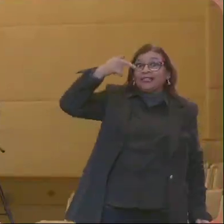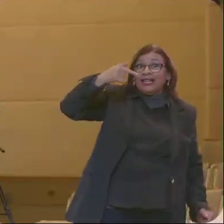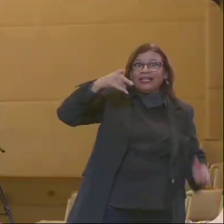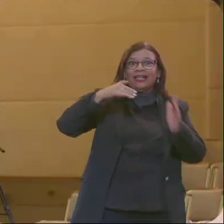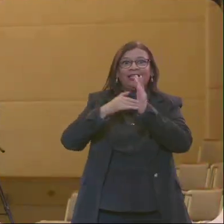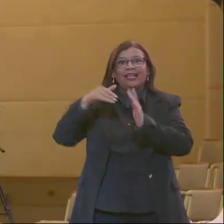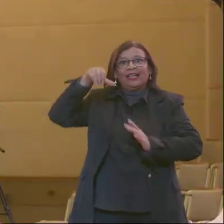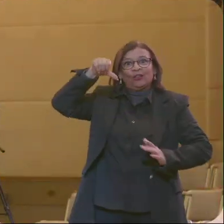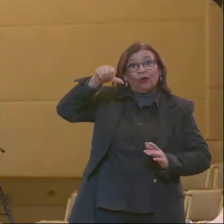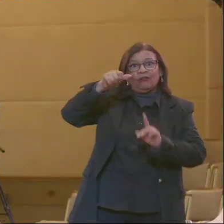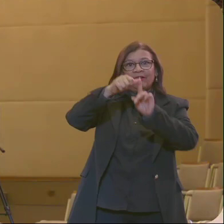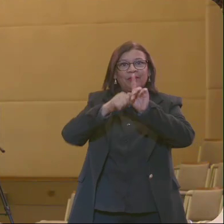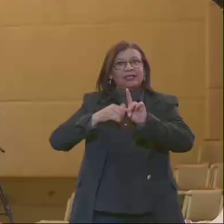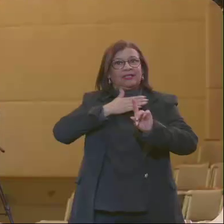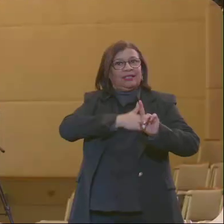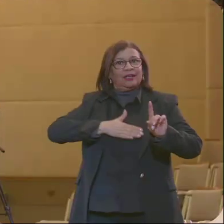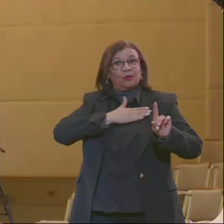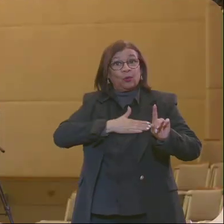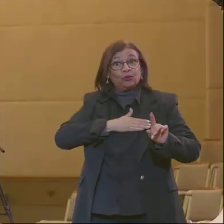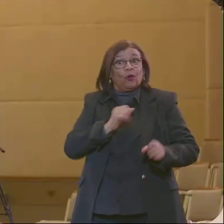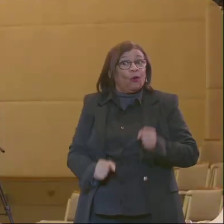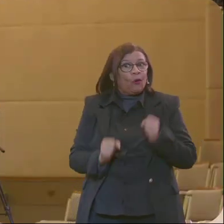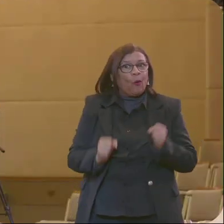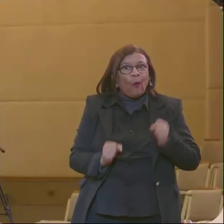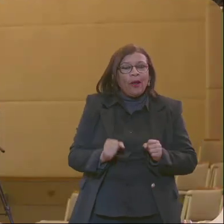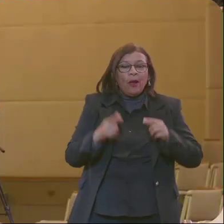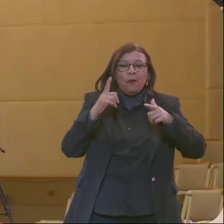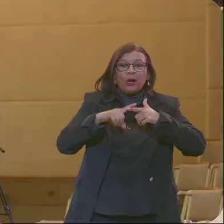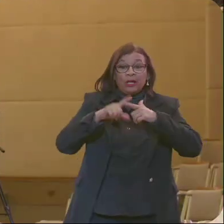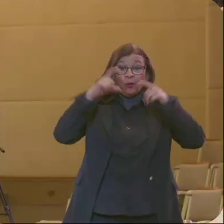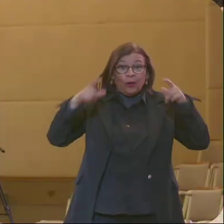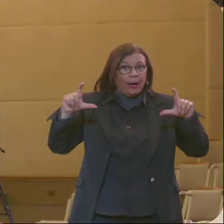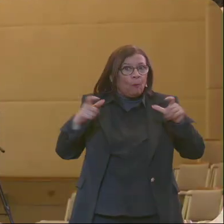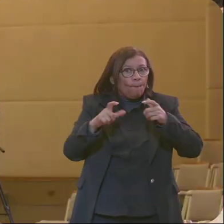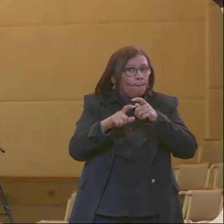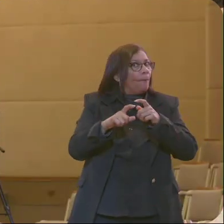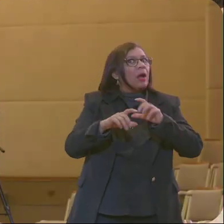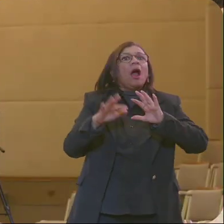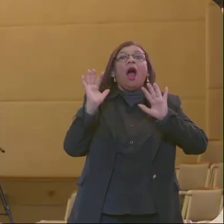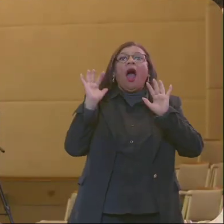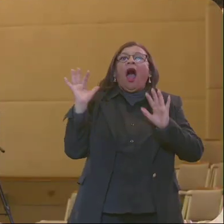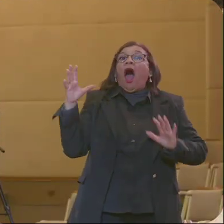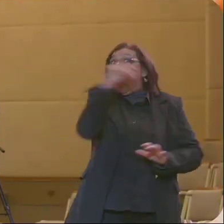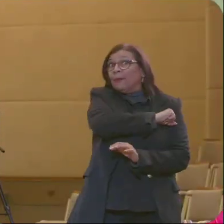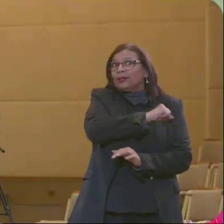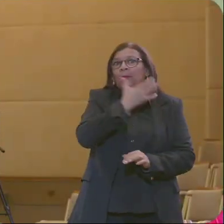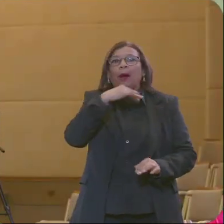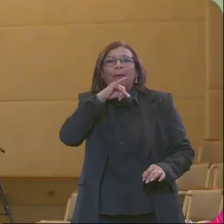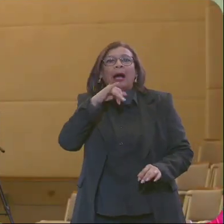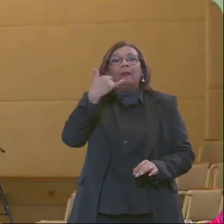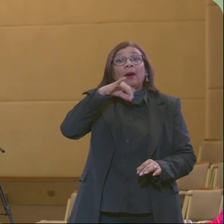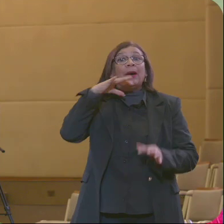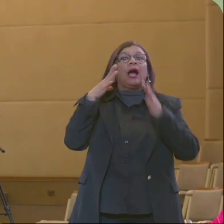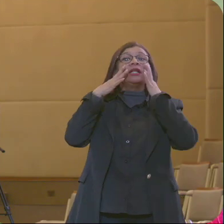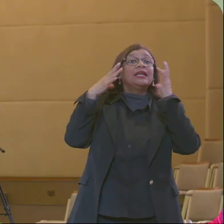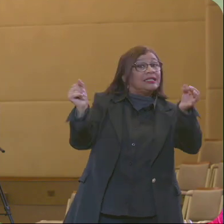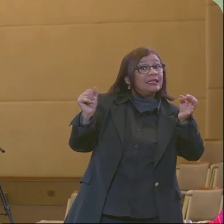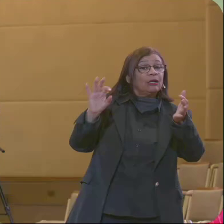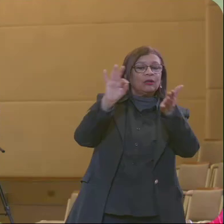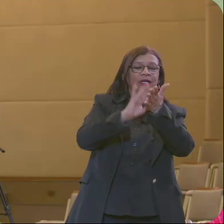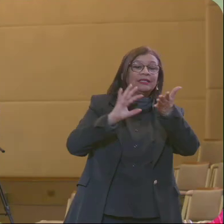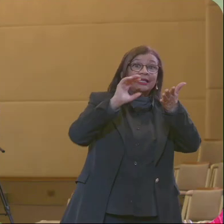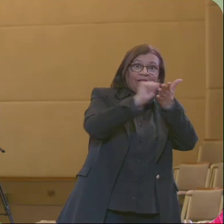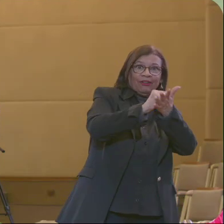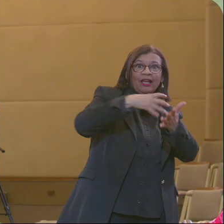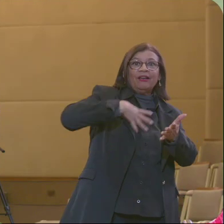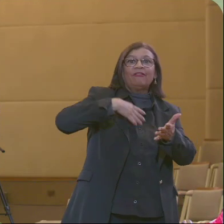anos em agosto, mas corre porque as vagas acabam rapidinho, hein? Então, pai, mãe, fica ligado para você inscrever o seu